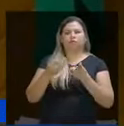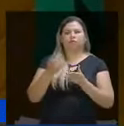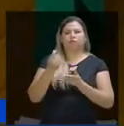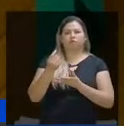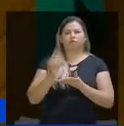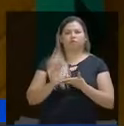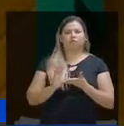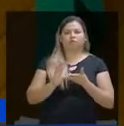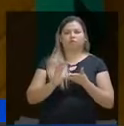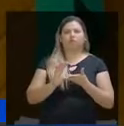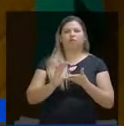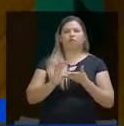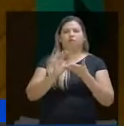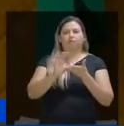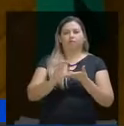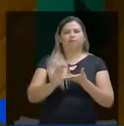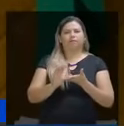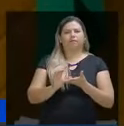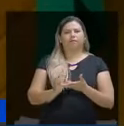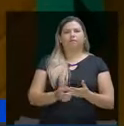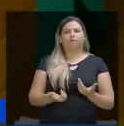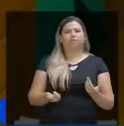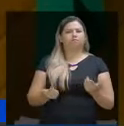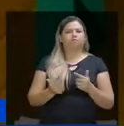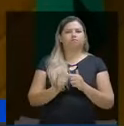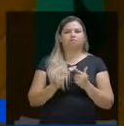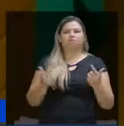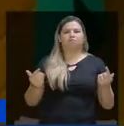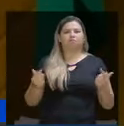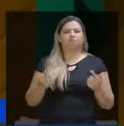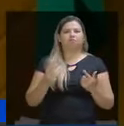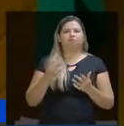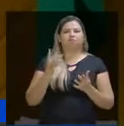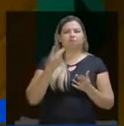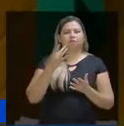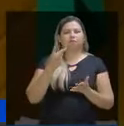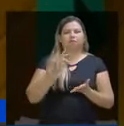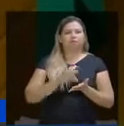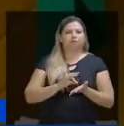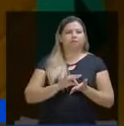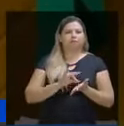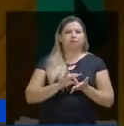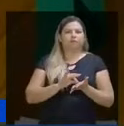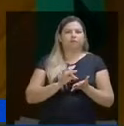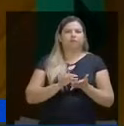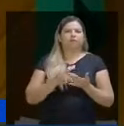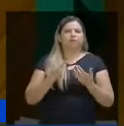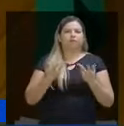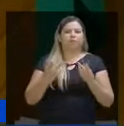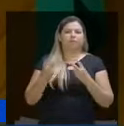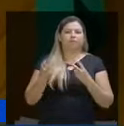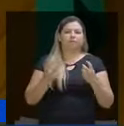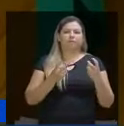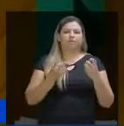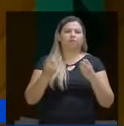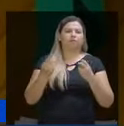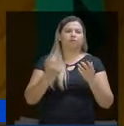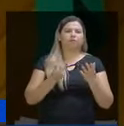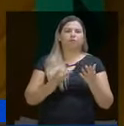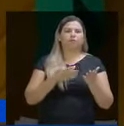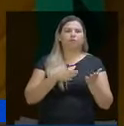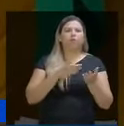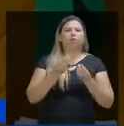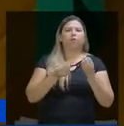então era insubsistente a própria motivação da negativa de emissão de